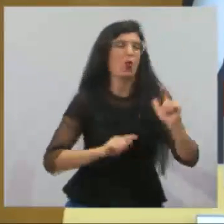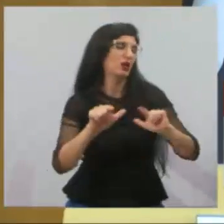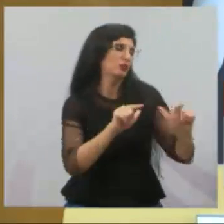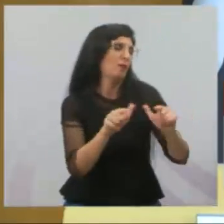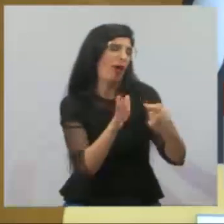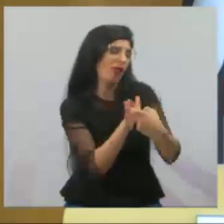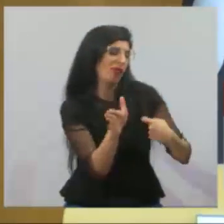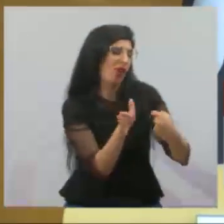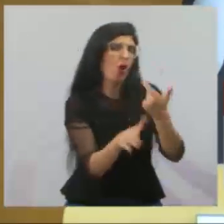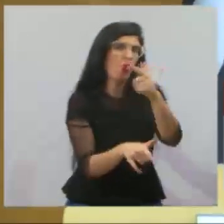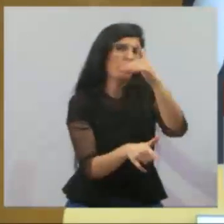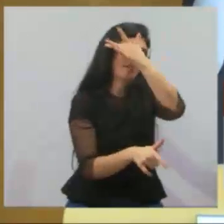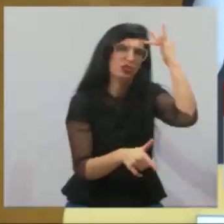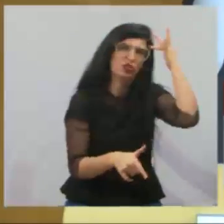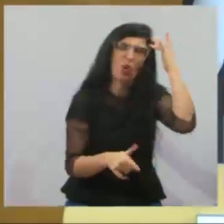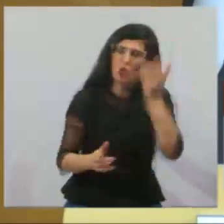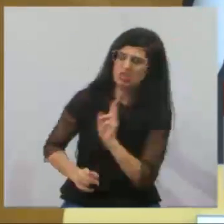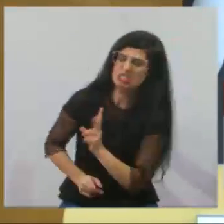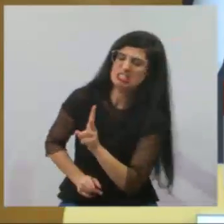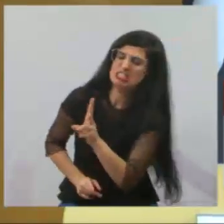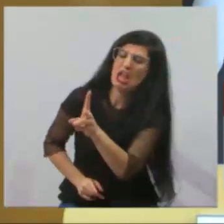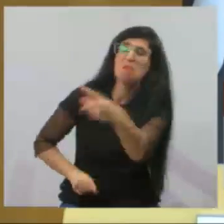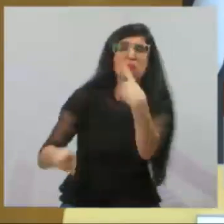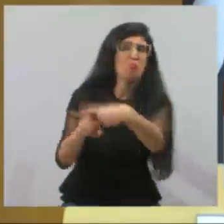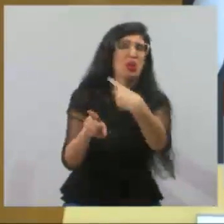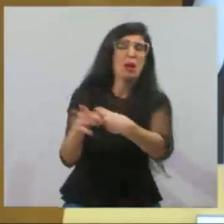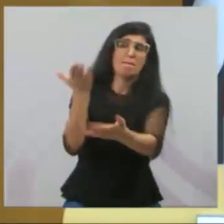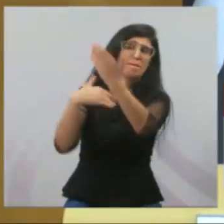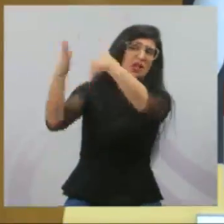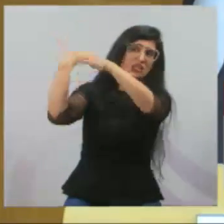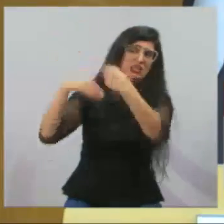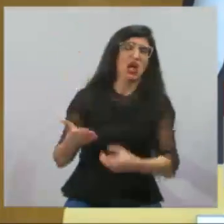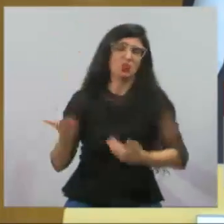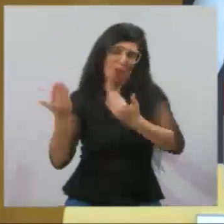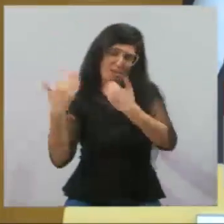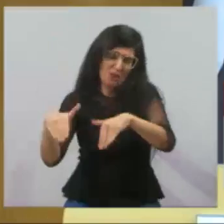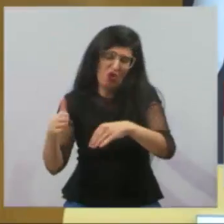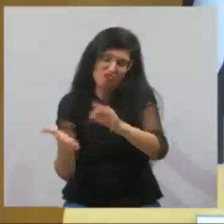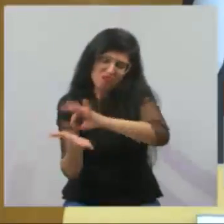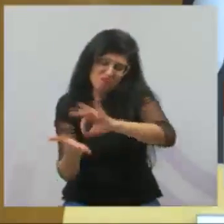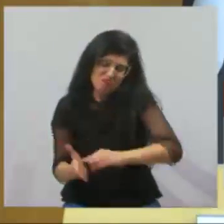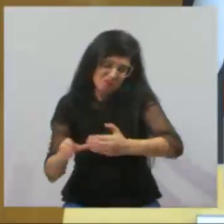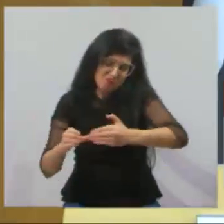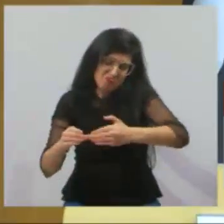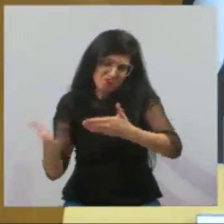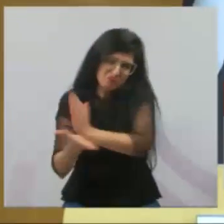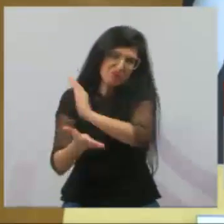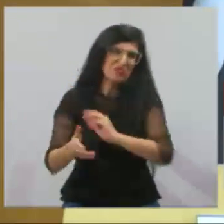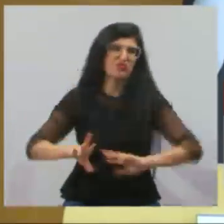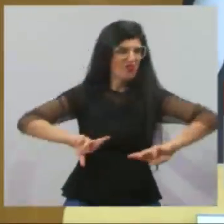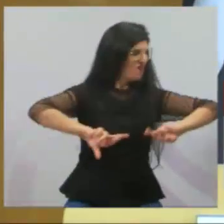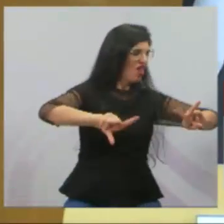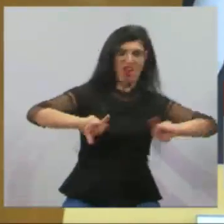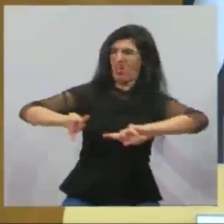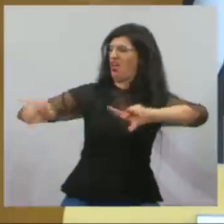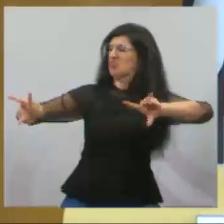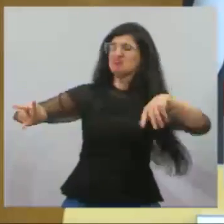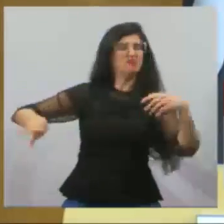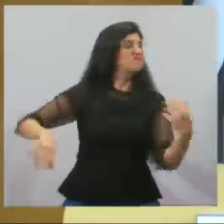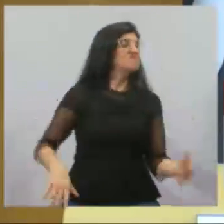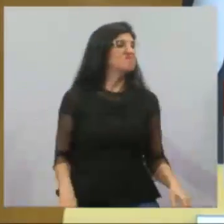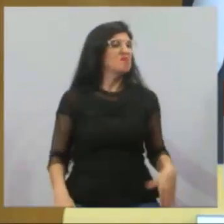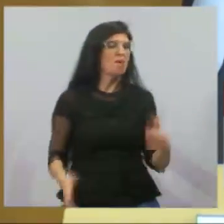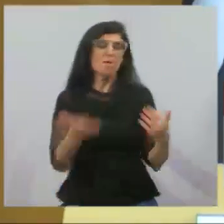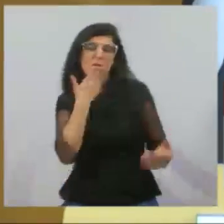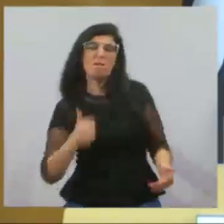população. Mas não é hora de se votar num projeto de diminuir. Não é hora. E mais uma vez eu falo, o